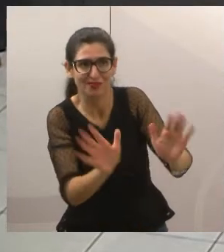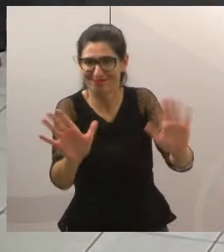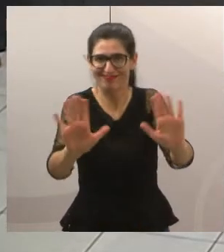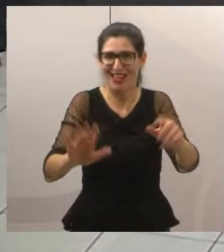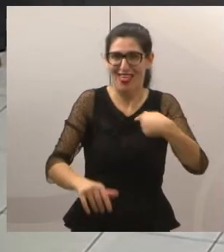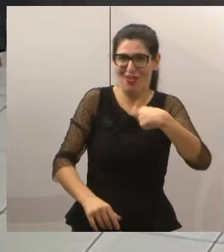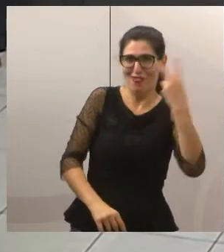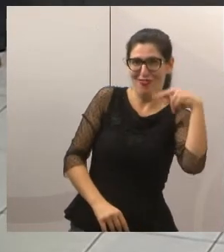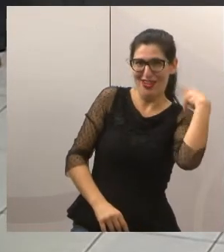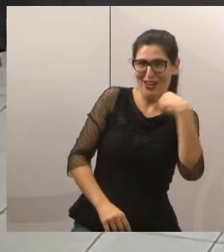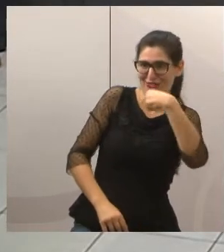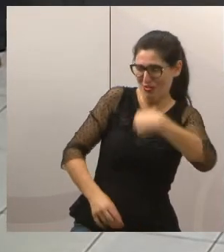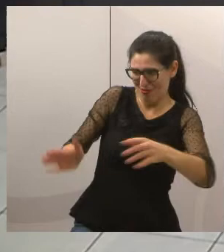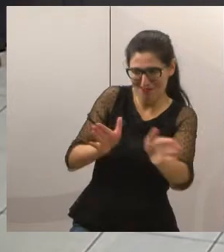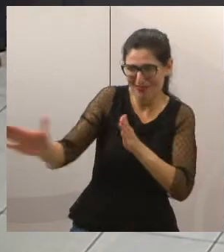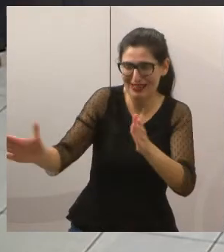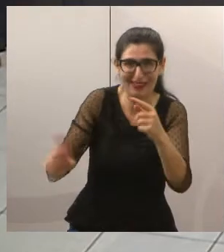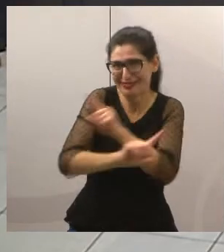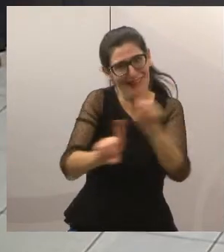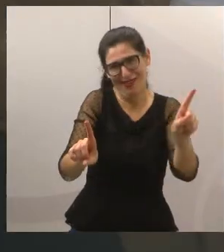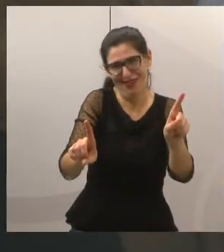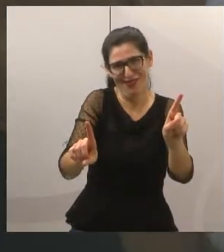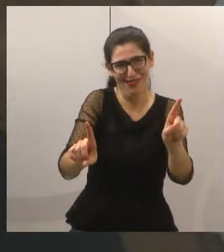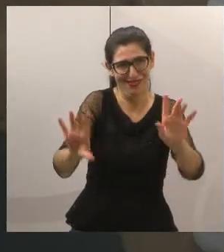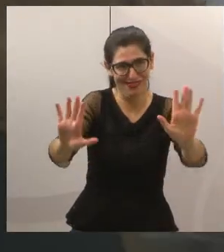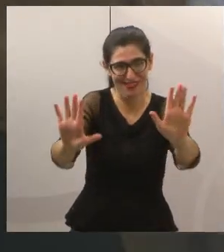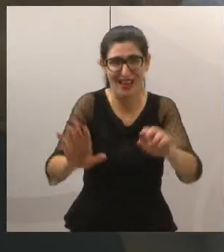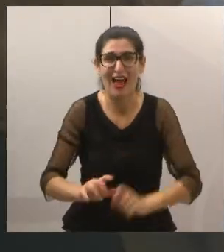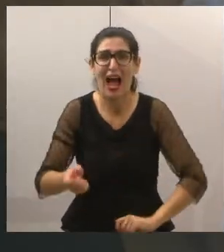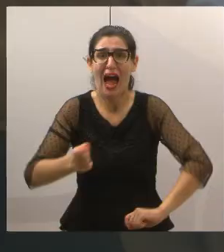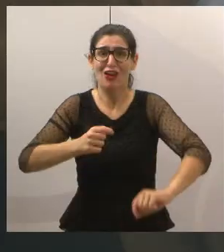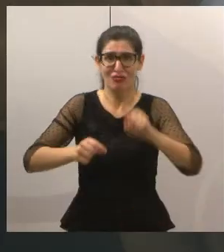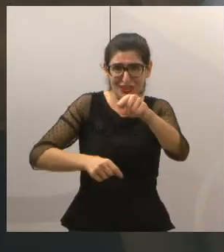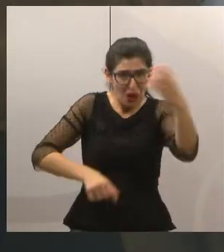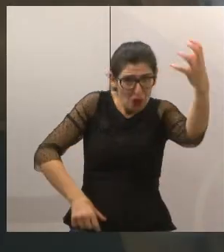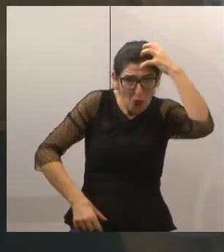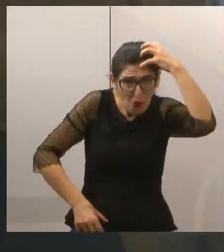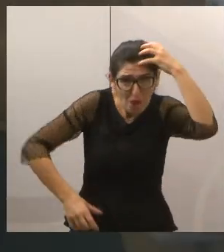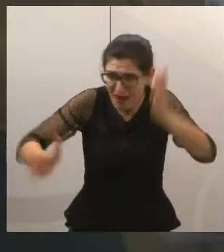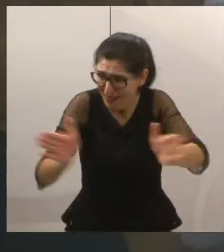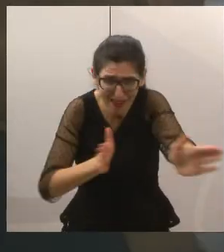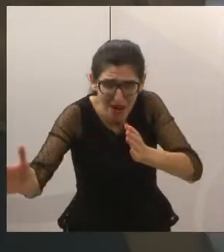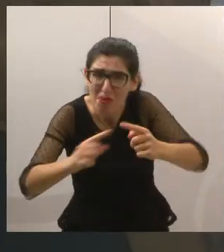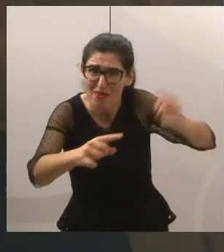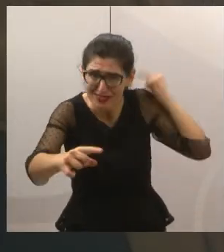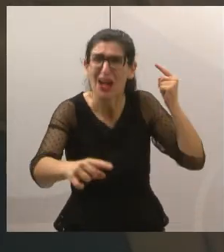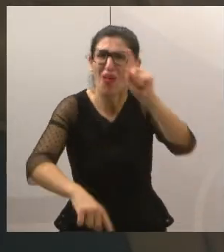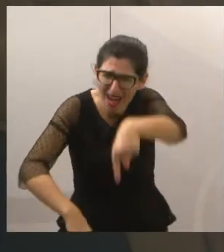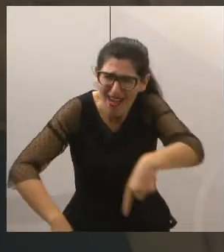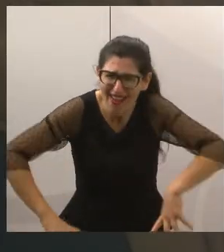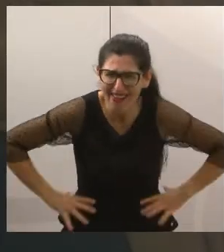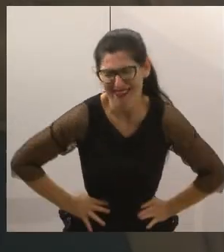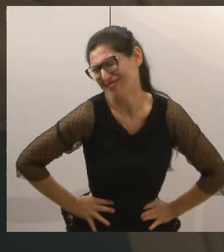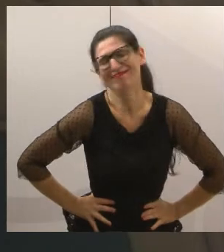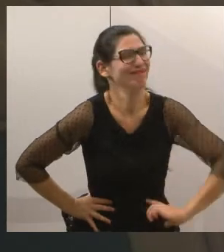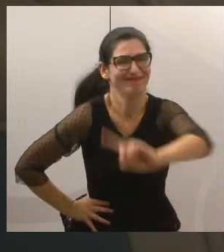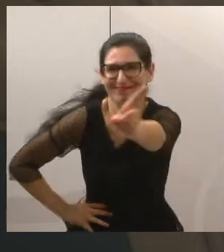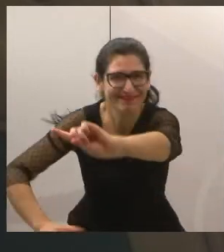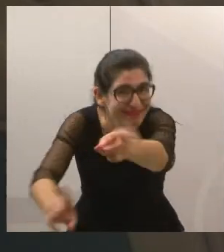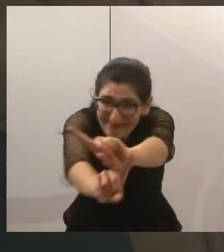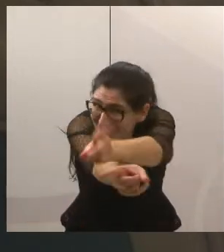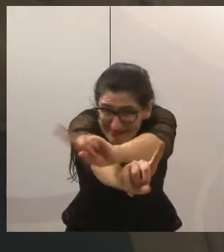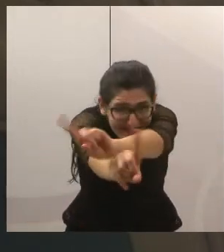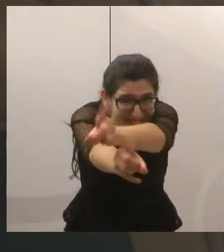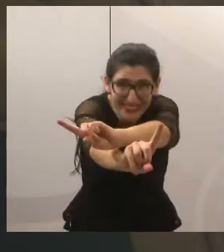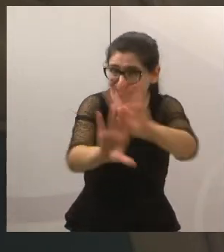acho que o senhor quer colocar uma carga que pertence à administração anterior. Não tem problema, eu consigo debater, mas eu estou questionando que é